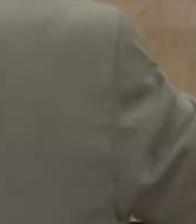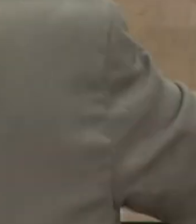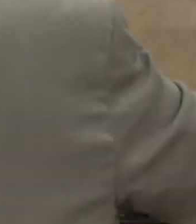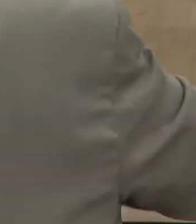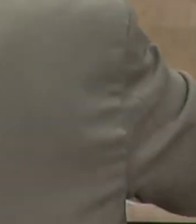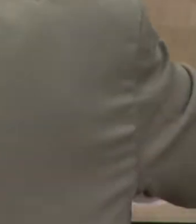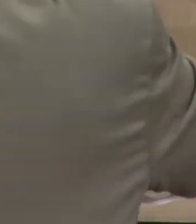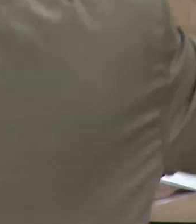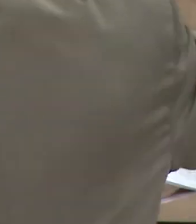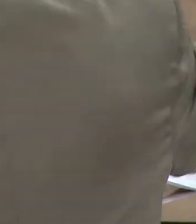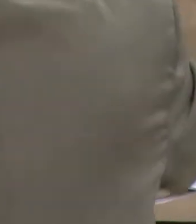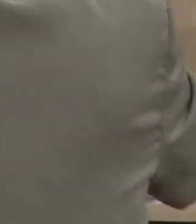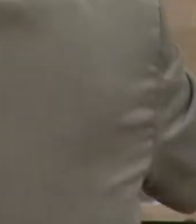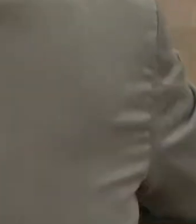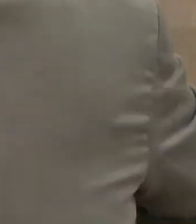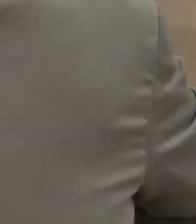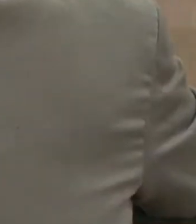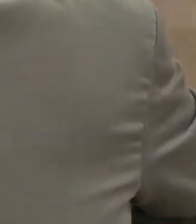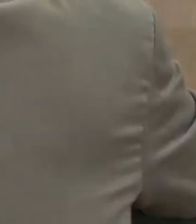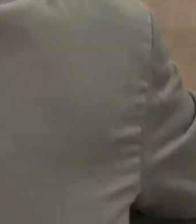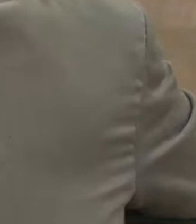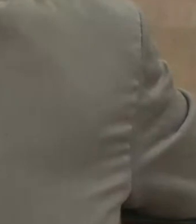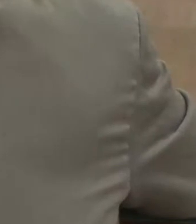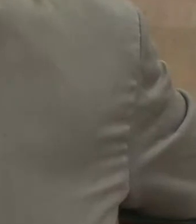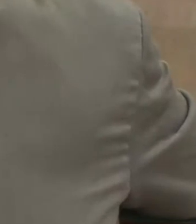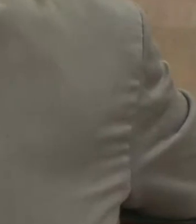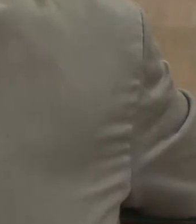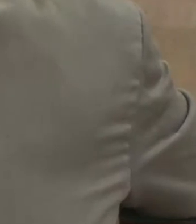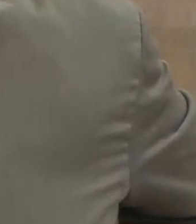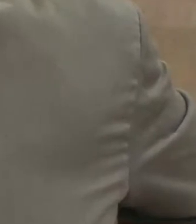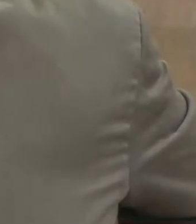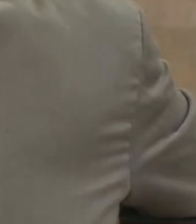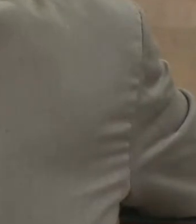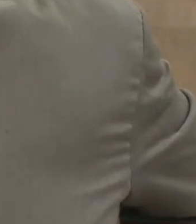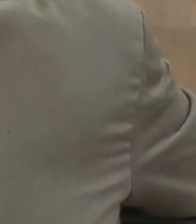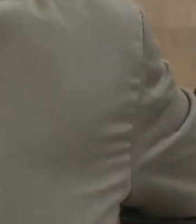De 2 de fevereiro de 2021.